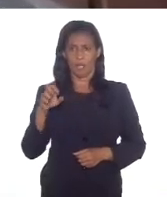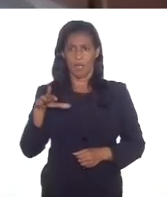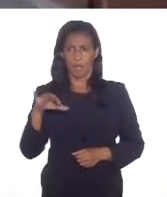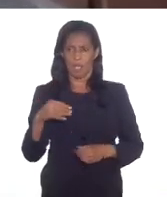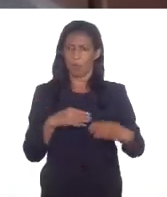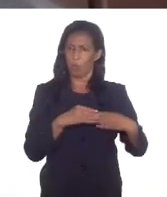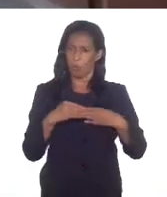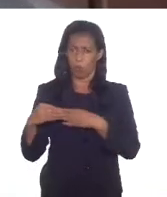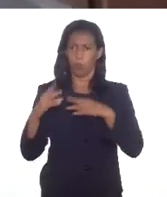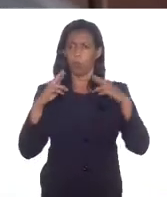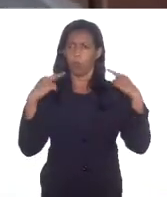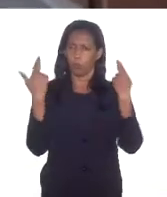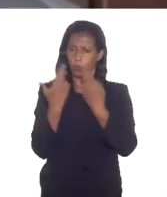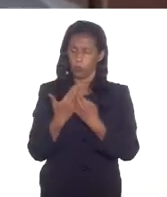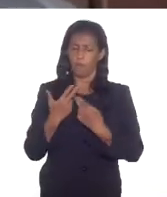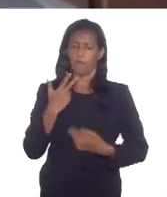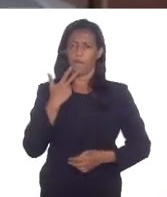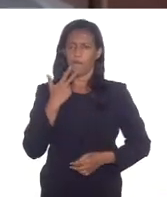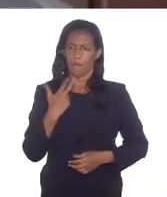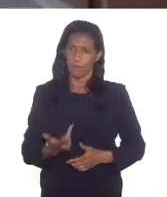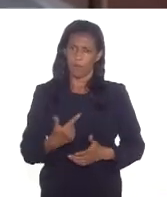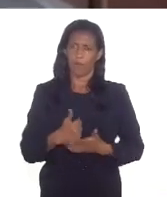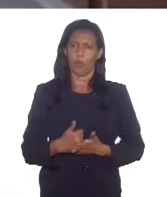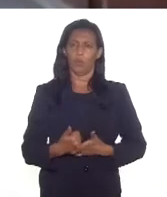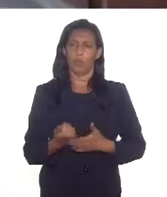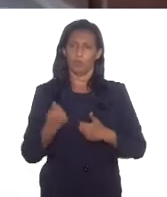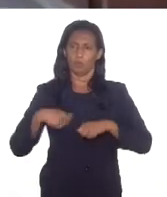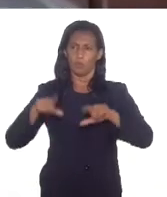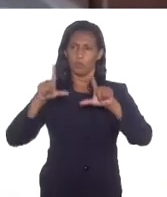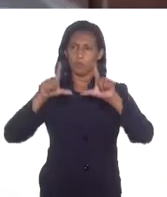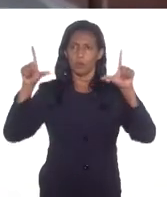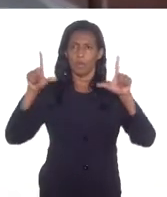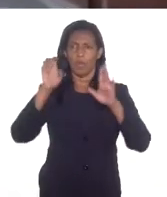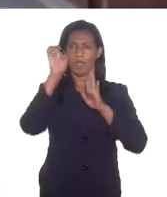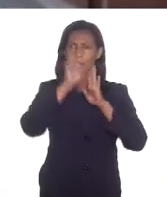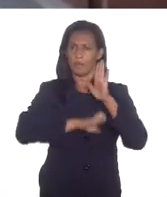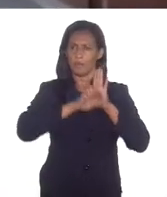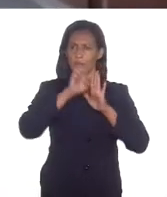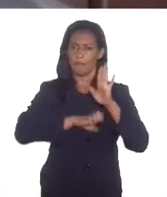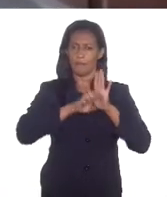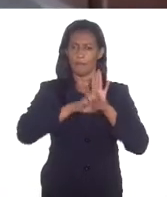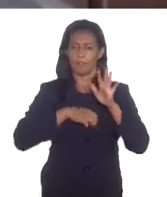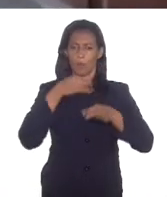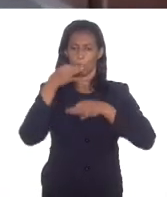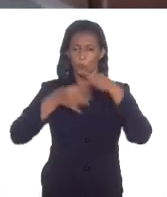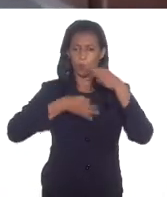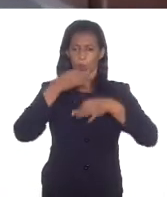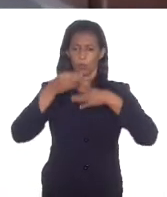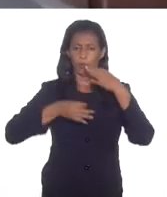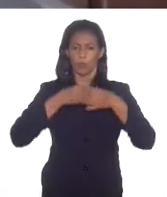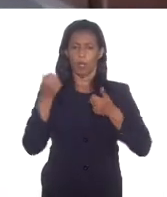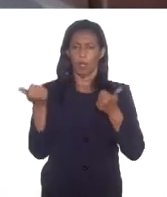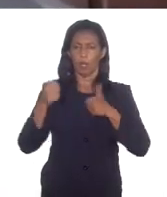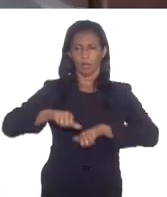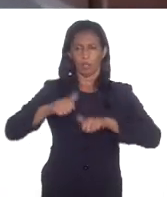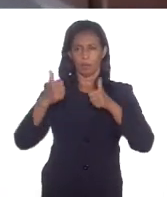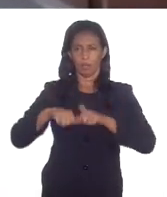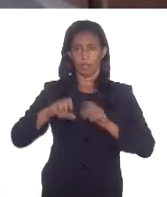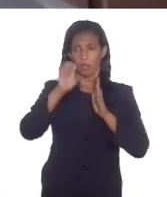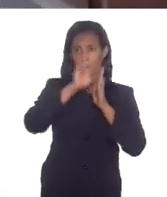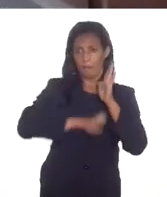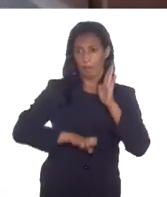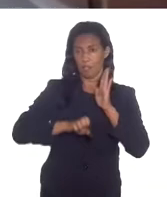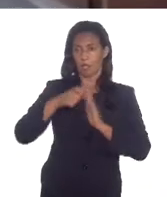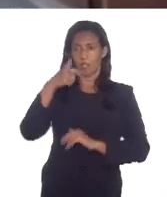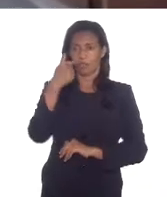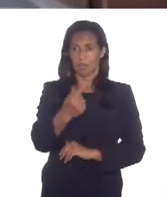né, defendeu a apresentação de emendas, inclusive a análise de emendas, a emenda número 7 e